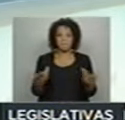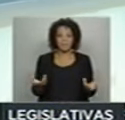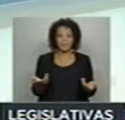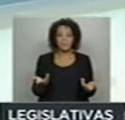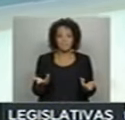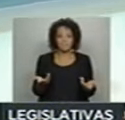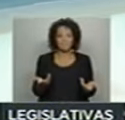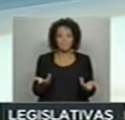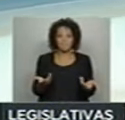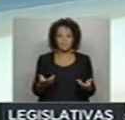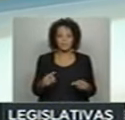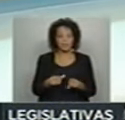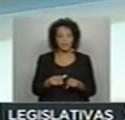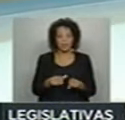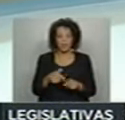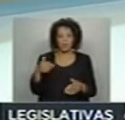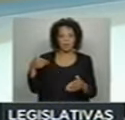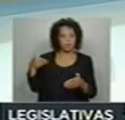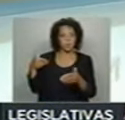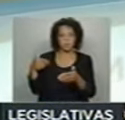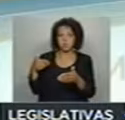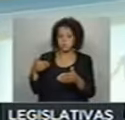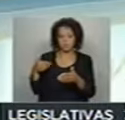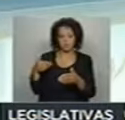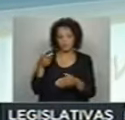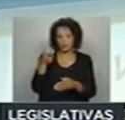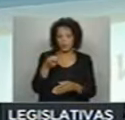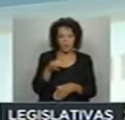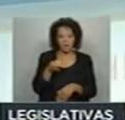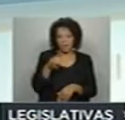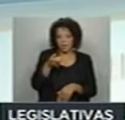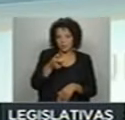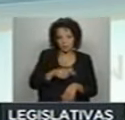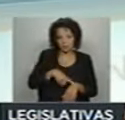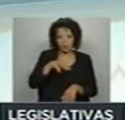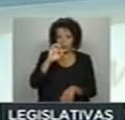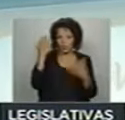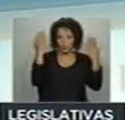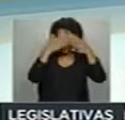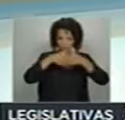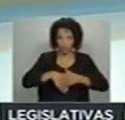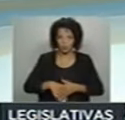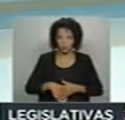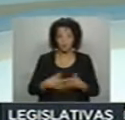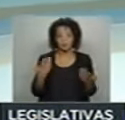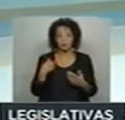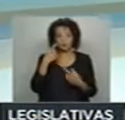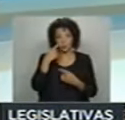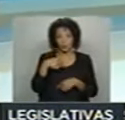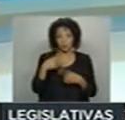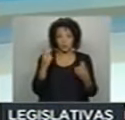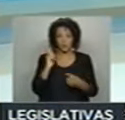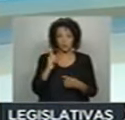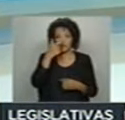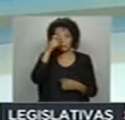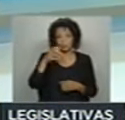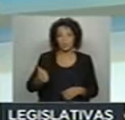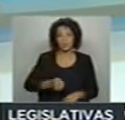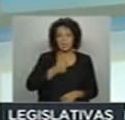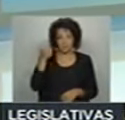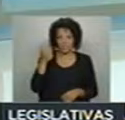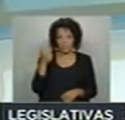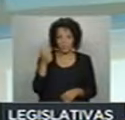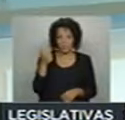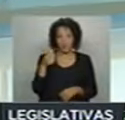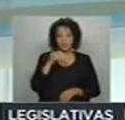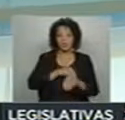já muito em cima das 20 horas. Vamos, então, conhecer o vencedor